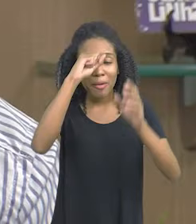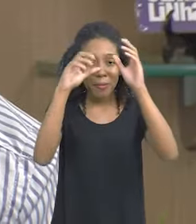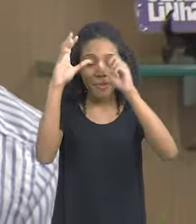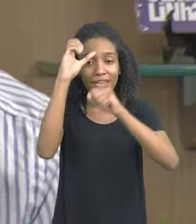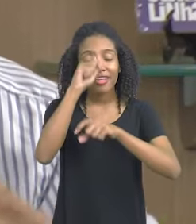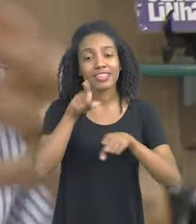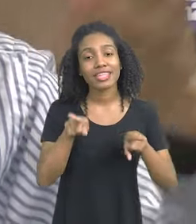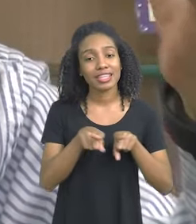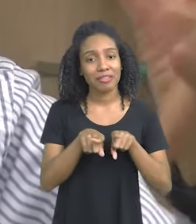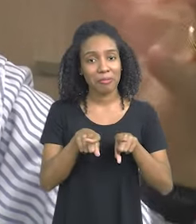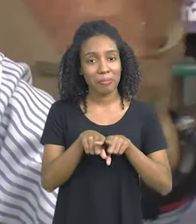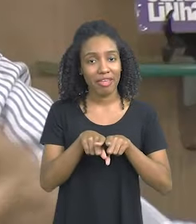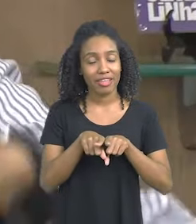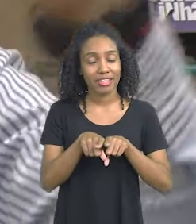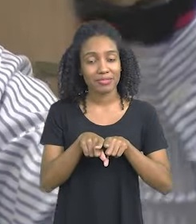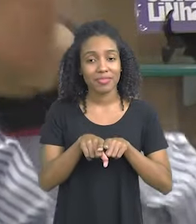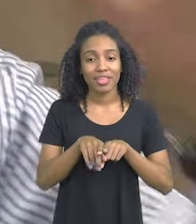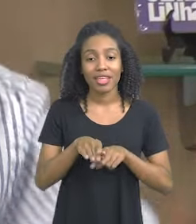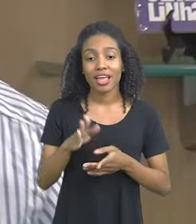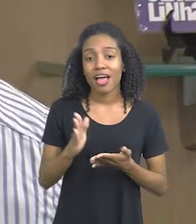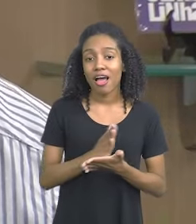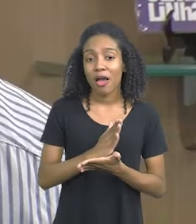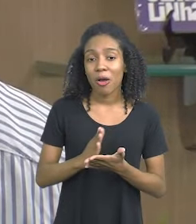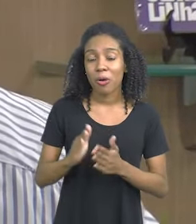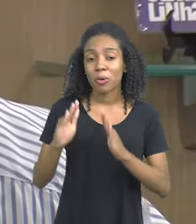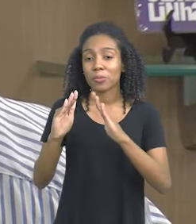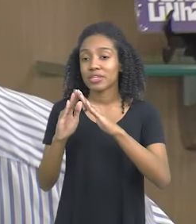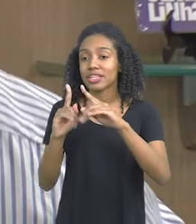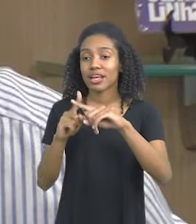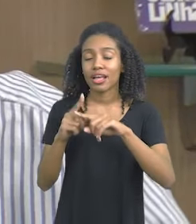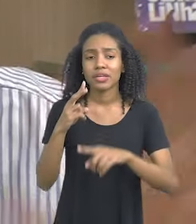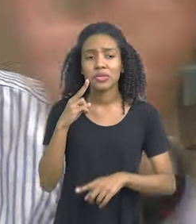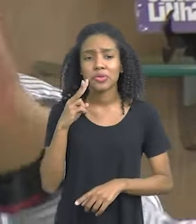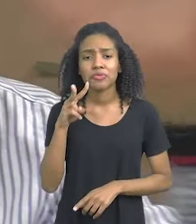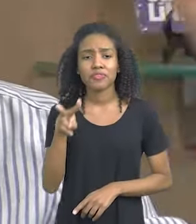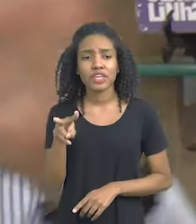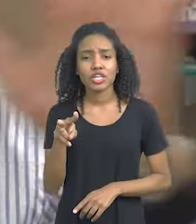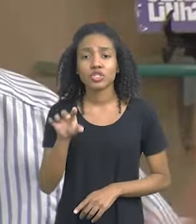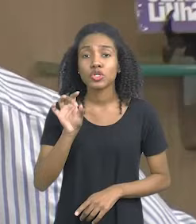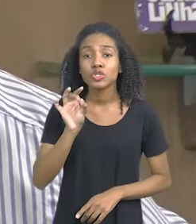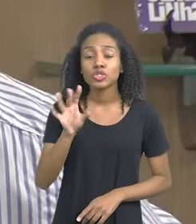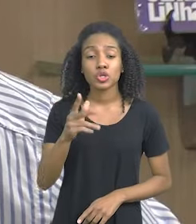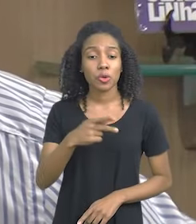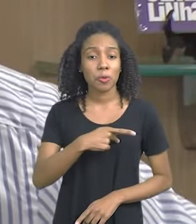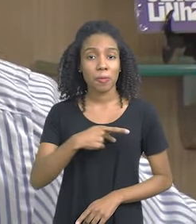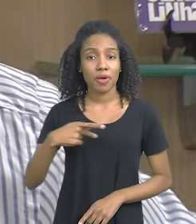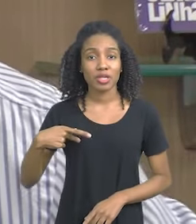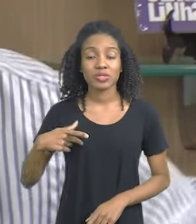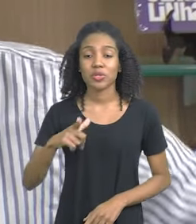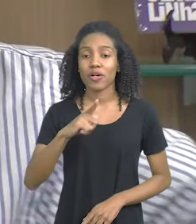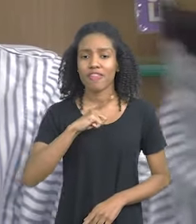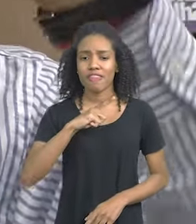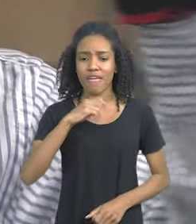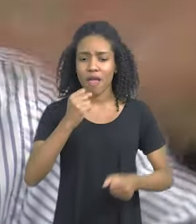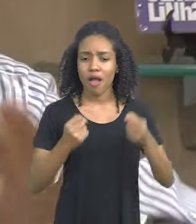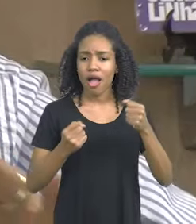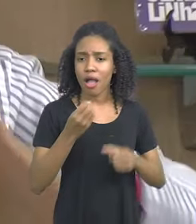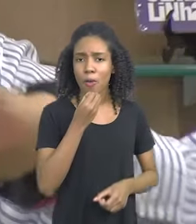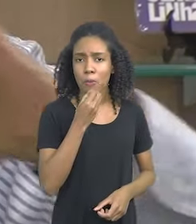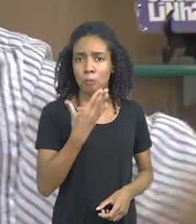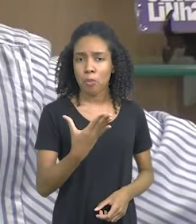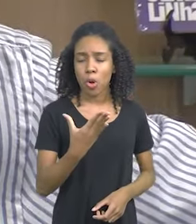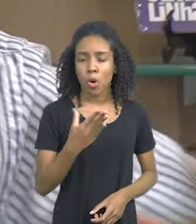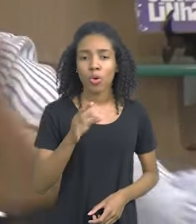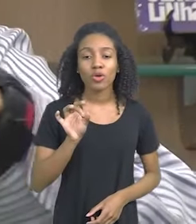Tem igrejas que eu vejo aí que só o pastor tem um carrão, só o pastor tem a mansão, só o pastor vive